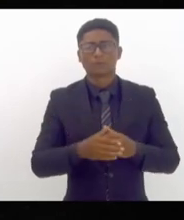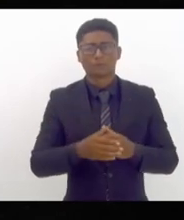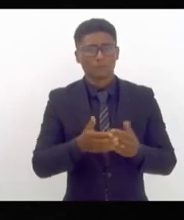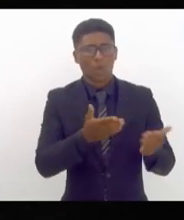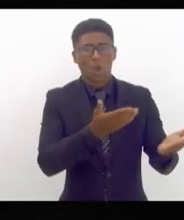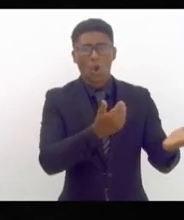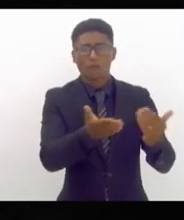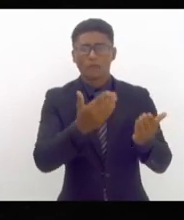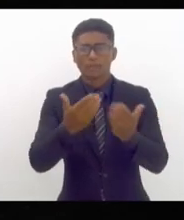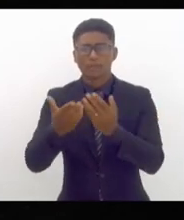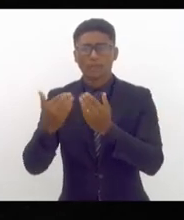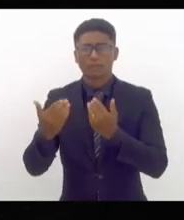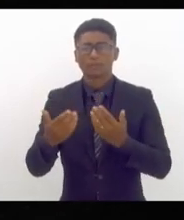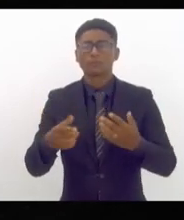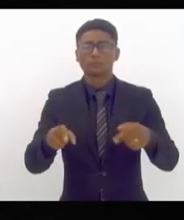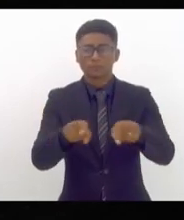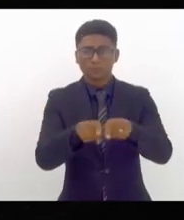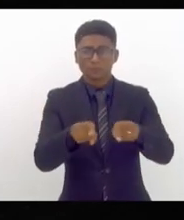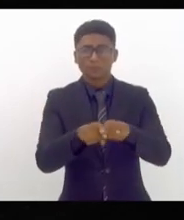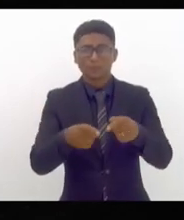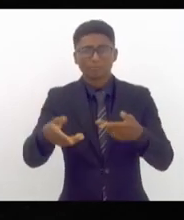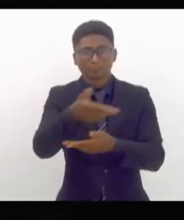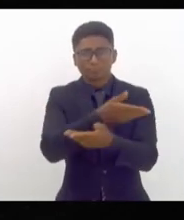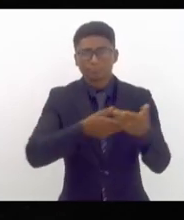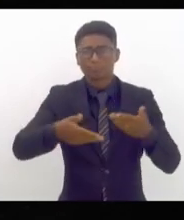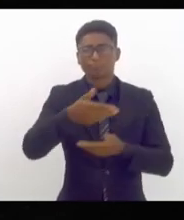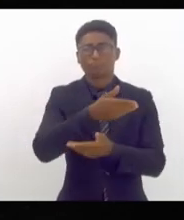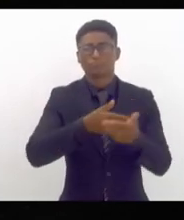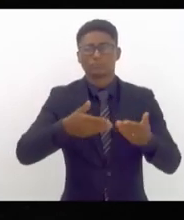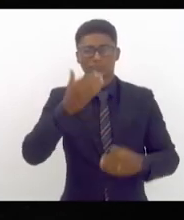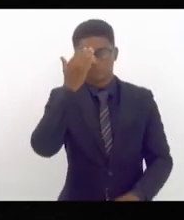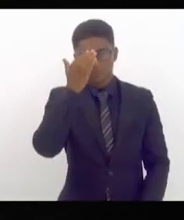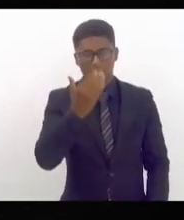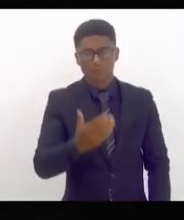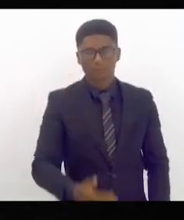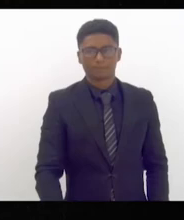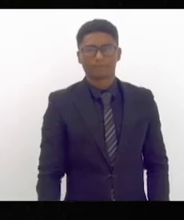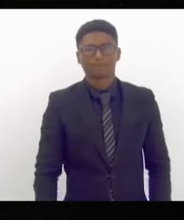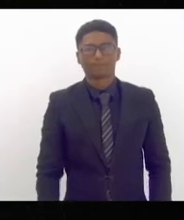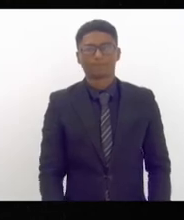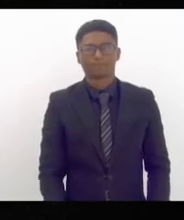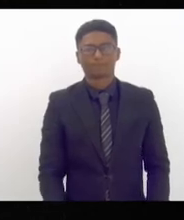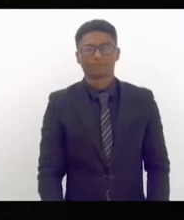e fazendo todas as interlocuções possíveis. Muito obrigada, presidente.